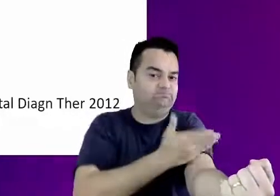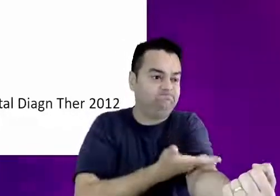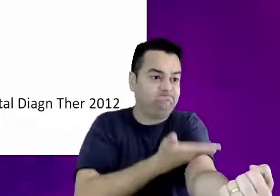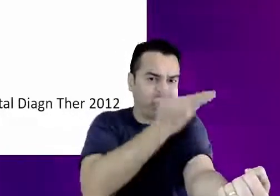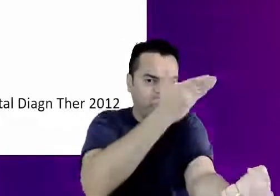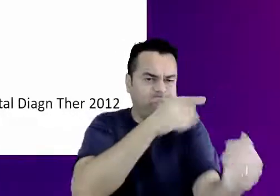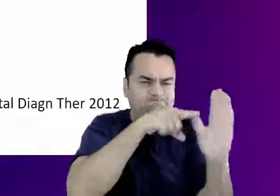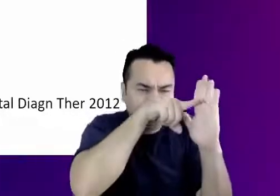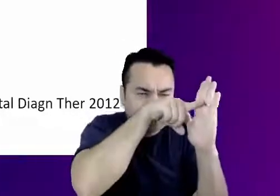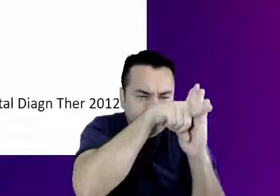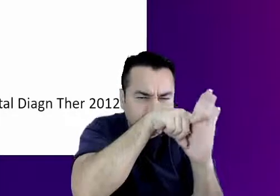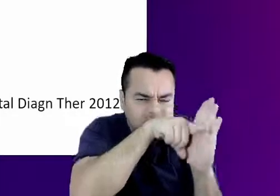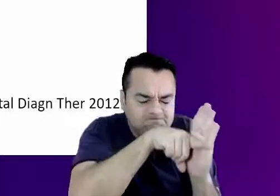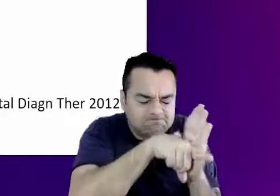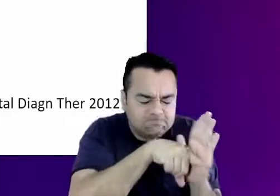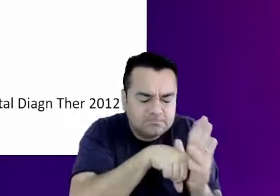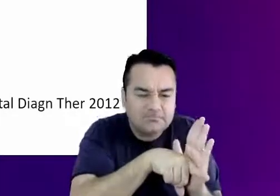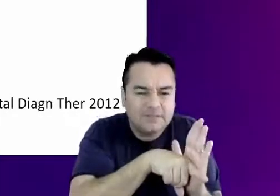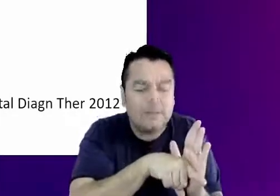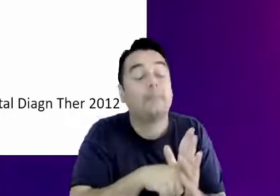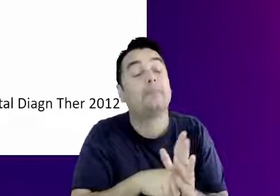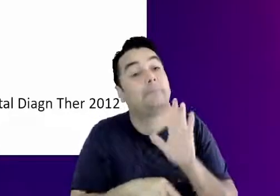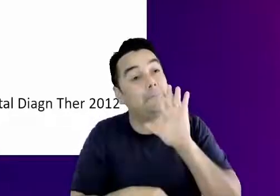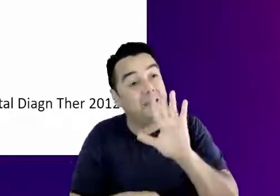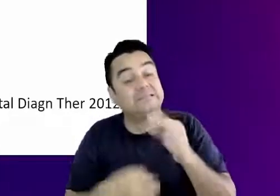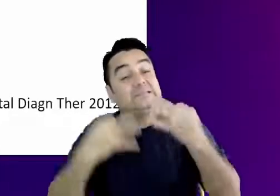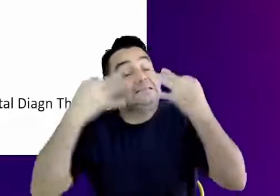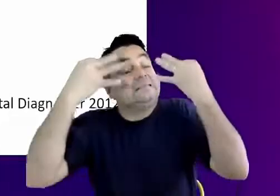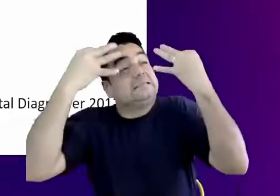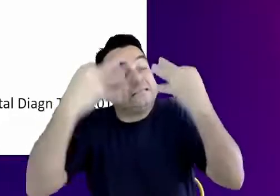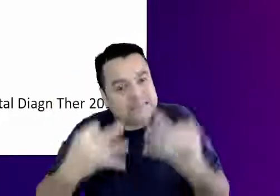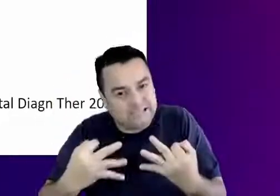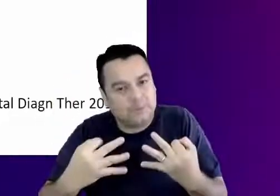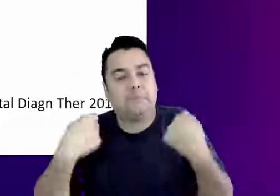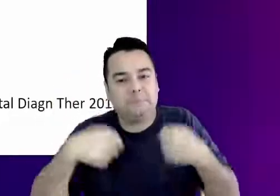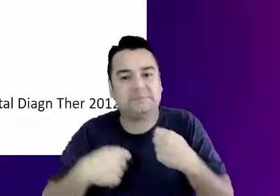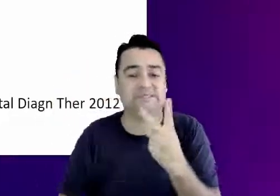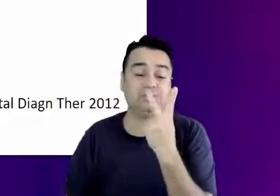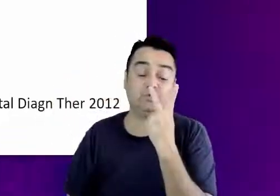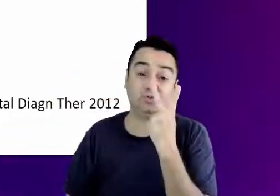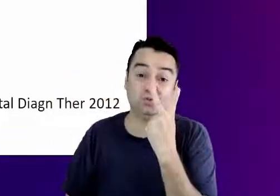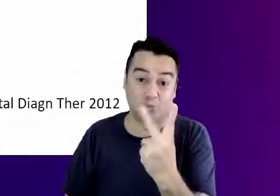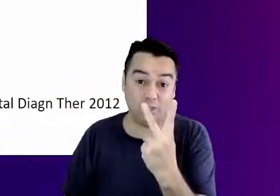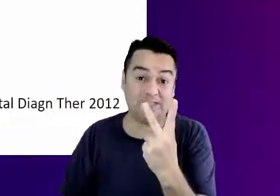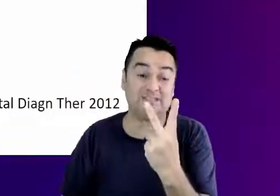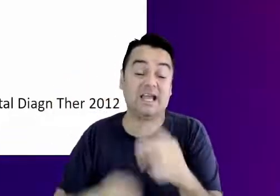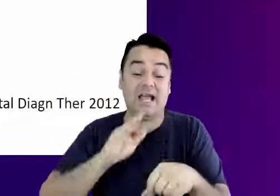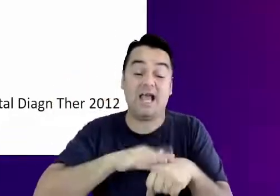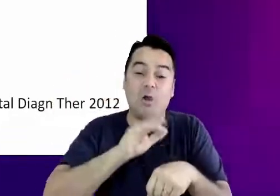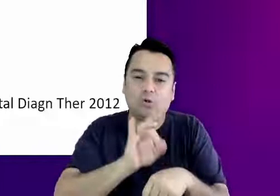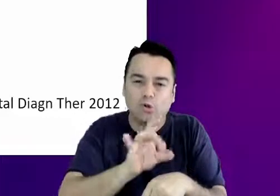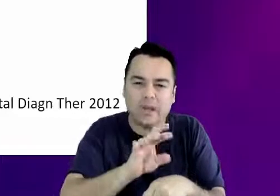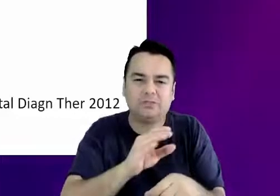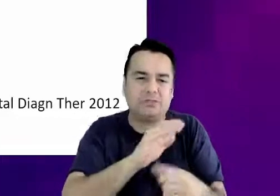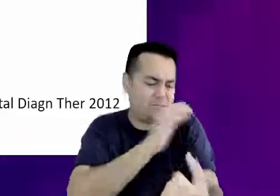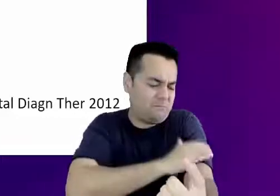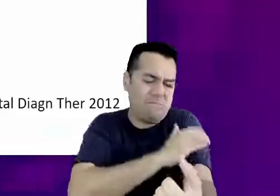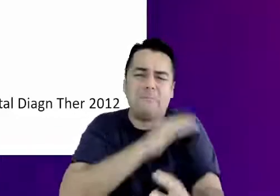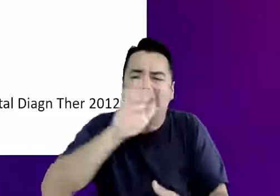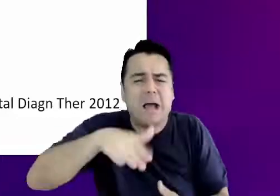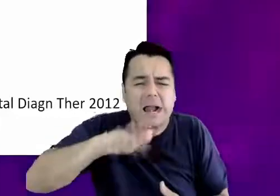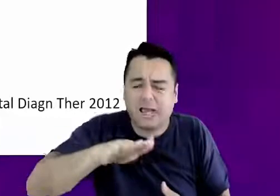Idealmente, esse no mundo ideal, eu teria que ter 2 esfigmomanômetros automáticos, Na verdade, eles são baratos, eles custam por volta